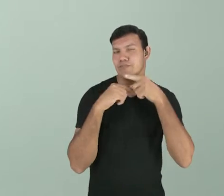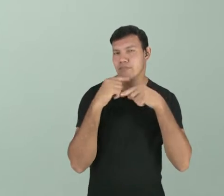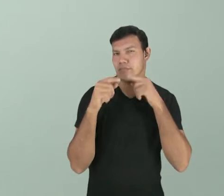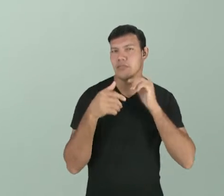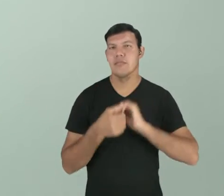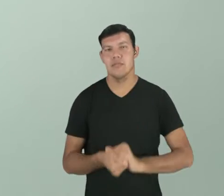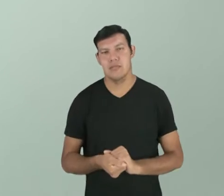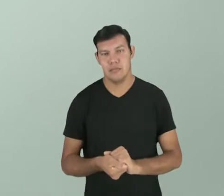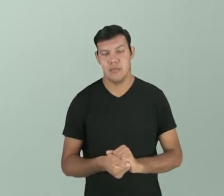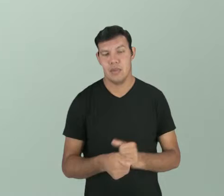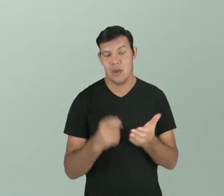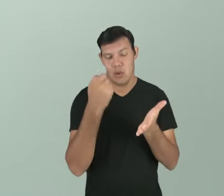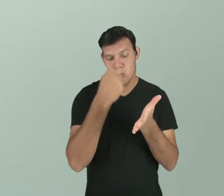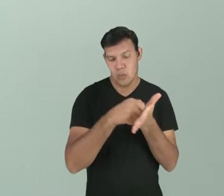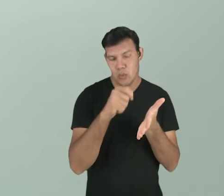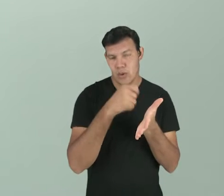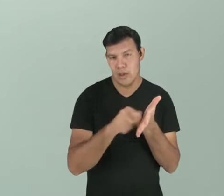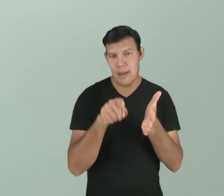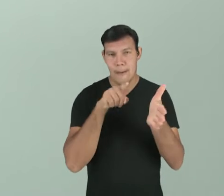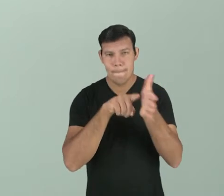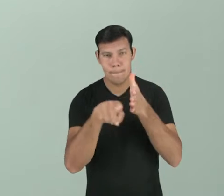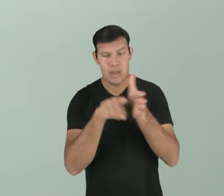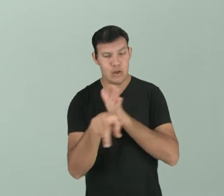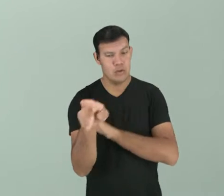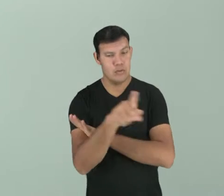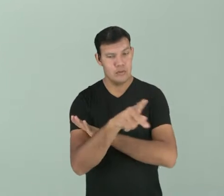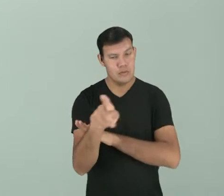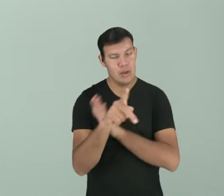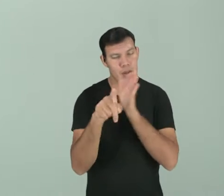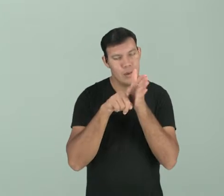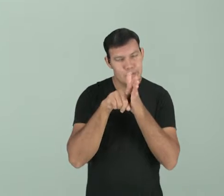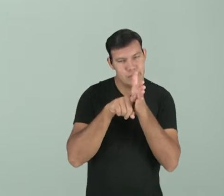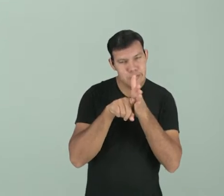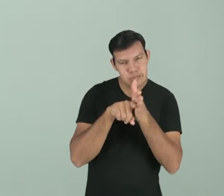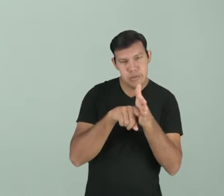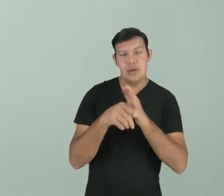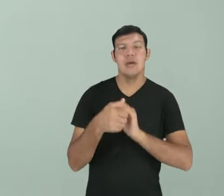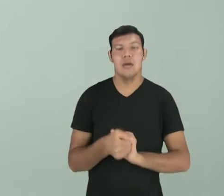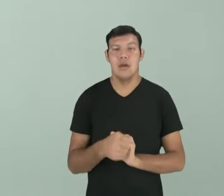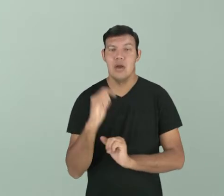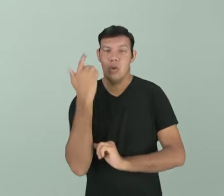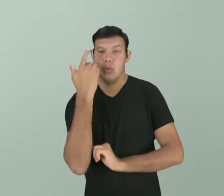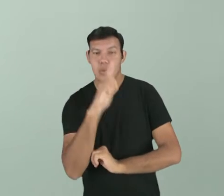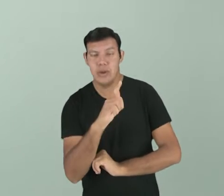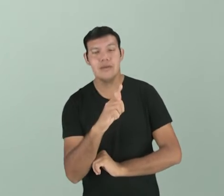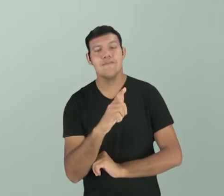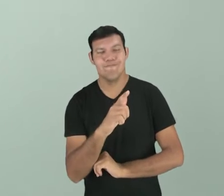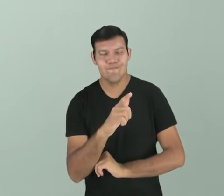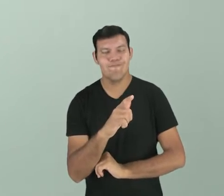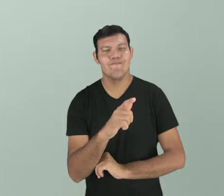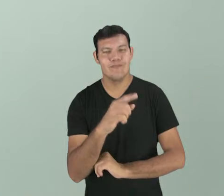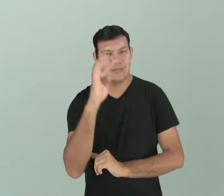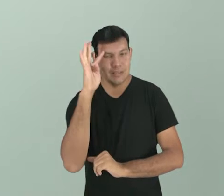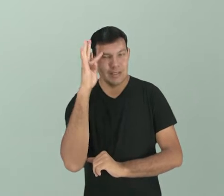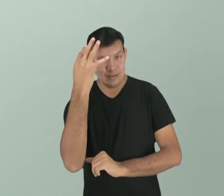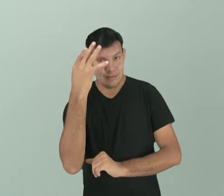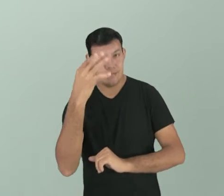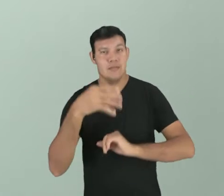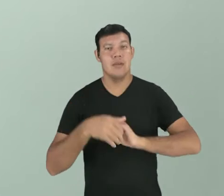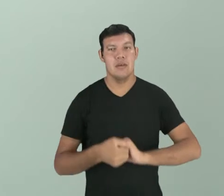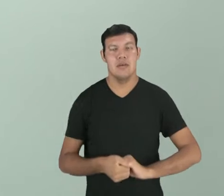vocês tomem os seus professores, pesquisem, tá? Para que vocês consigam sancionar elas, tá?